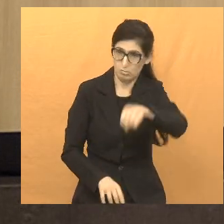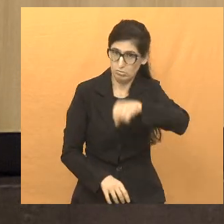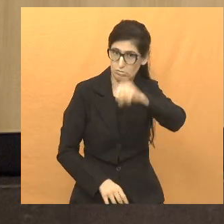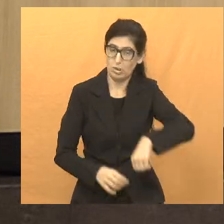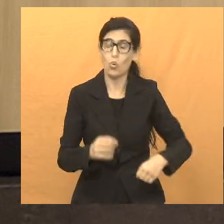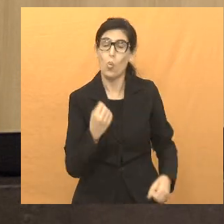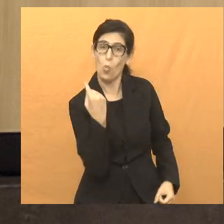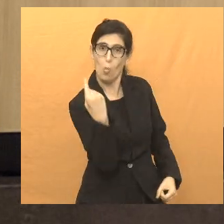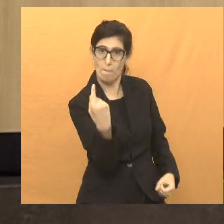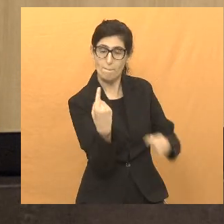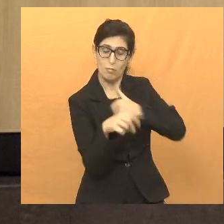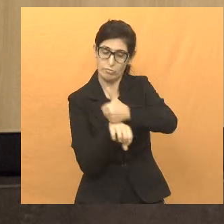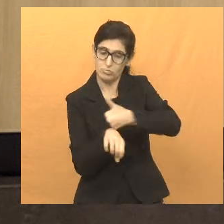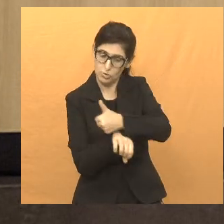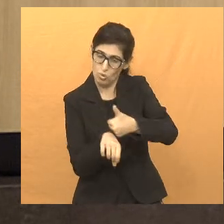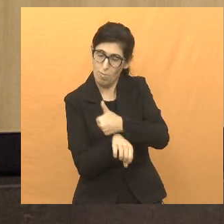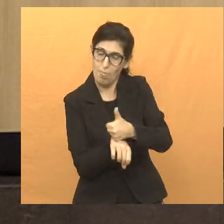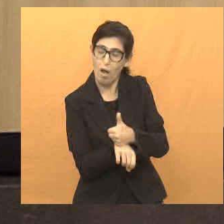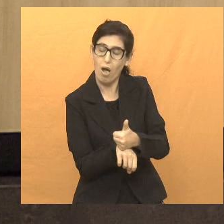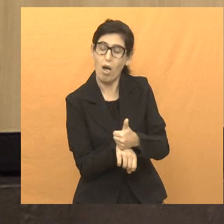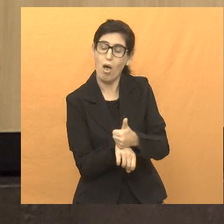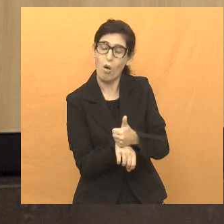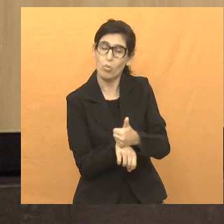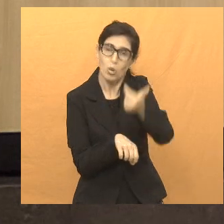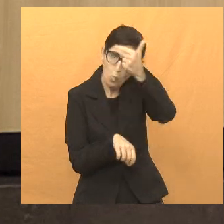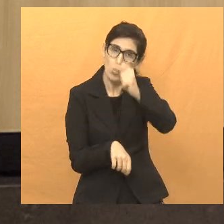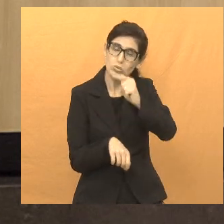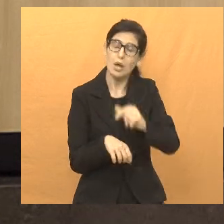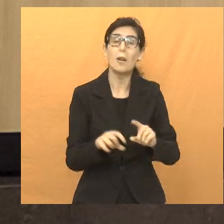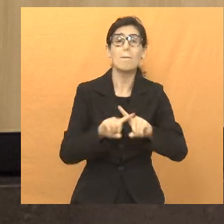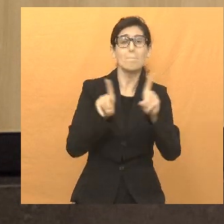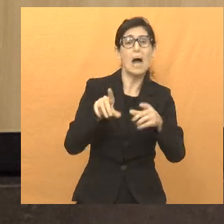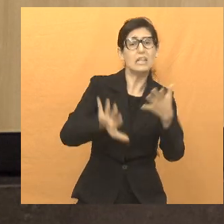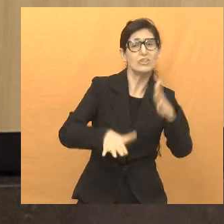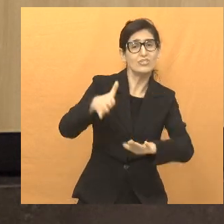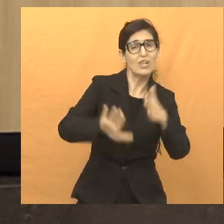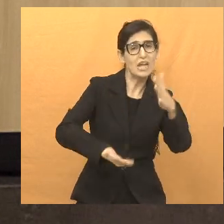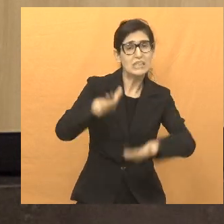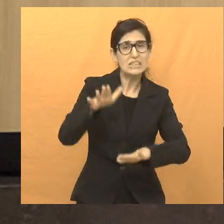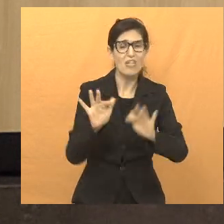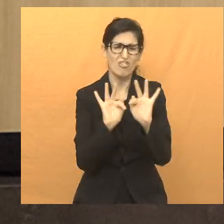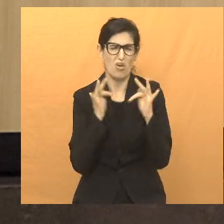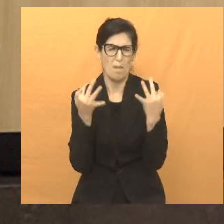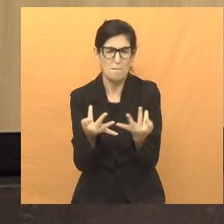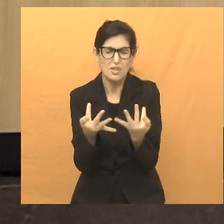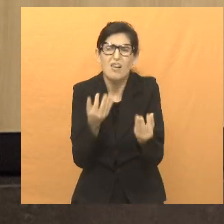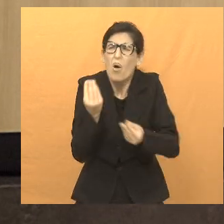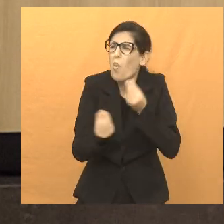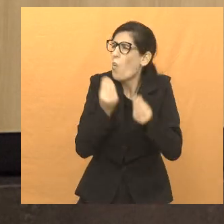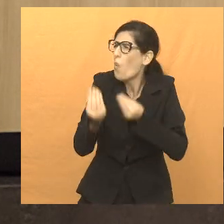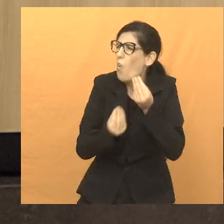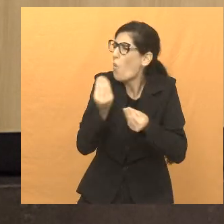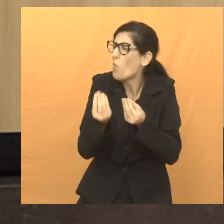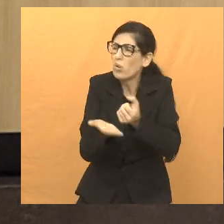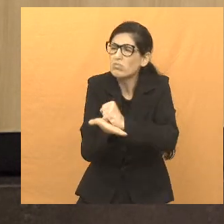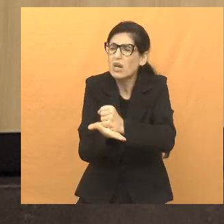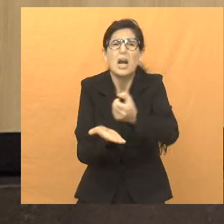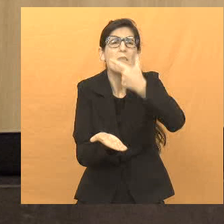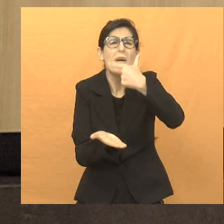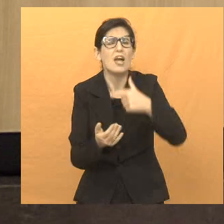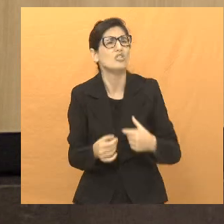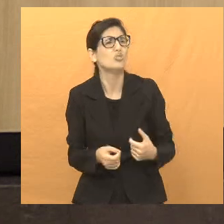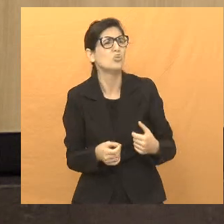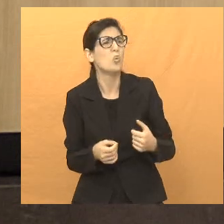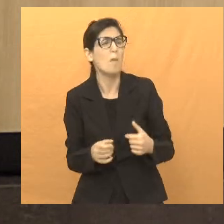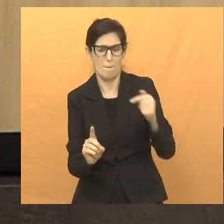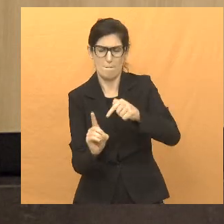É claro que tem famílias que têm alguma dificuldade de lidar com a manutenção do remédio para o paciente